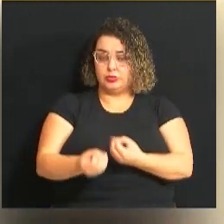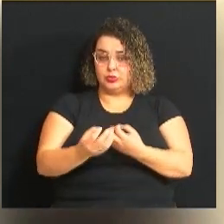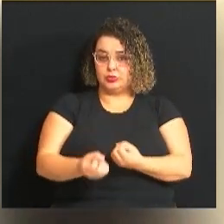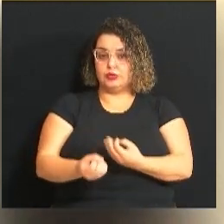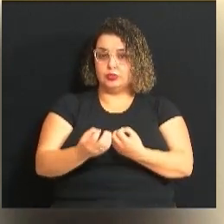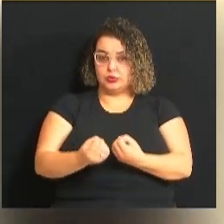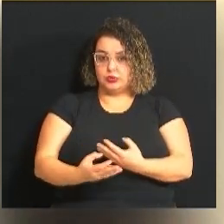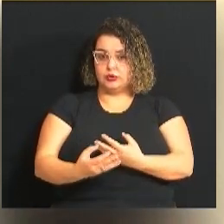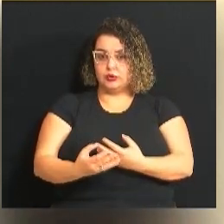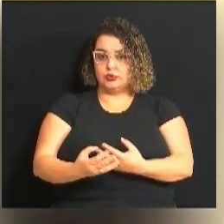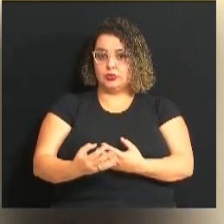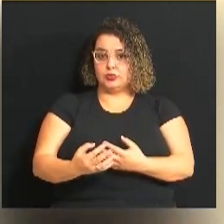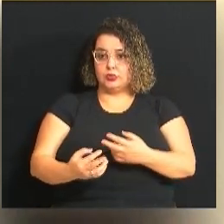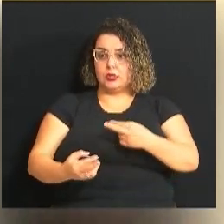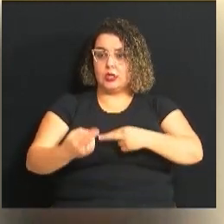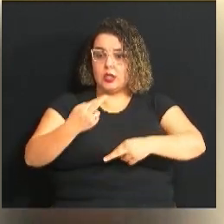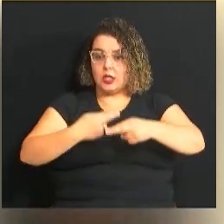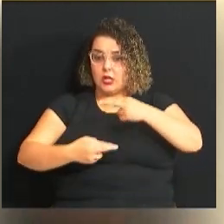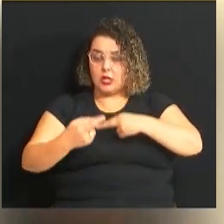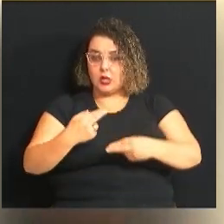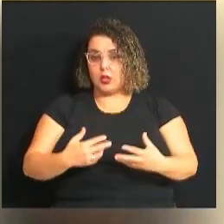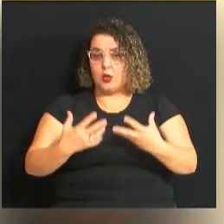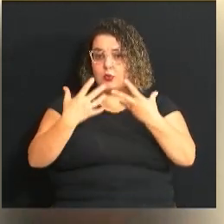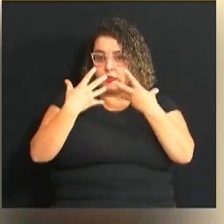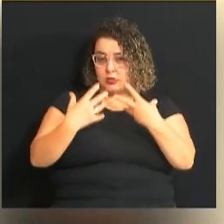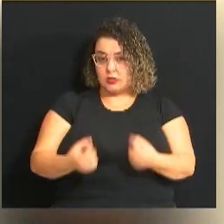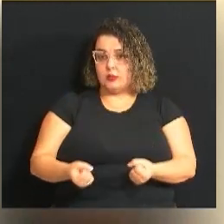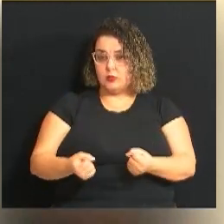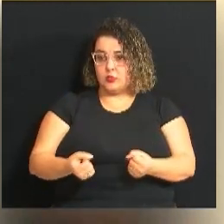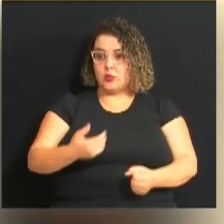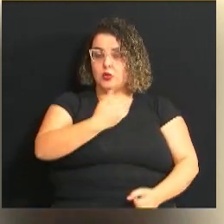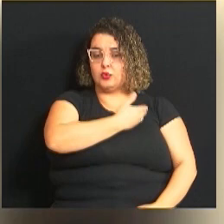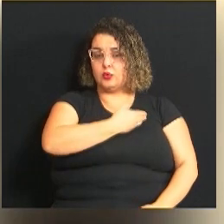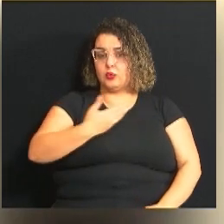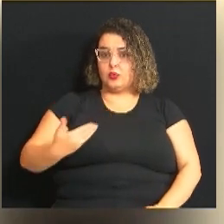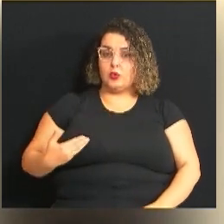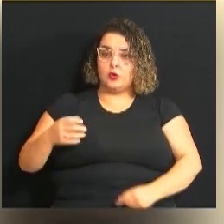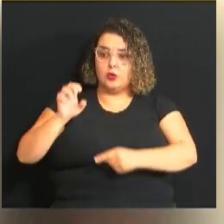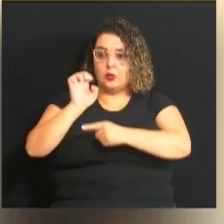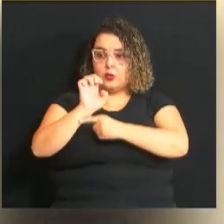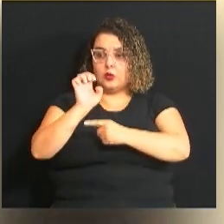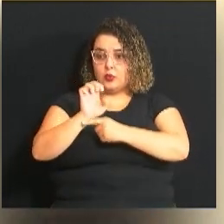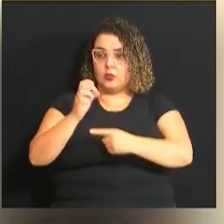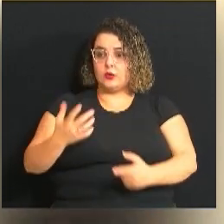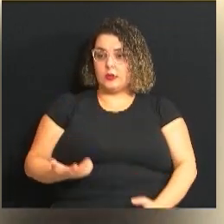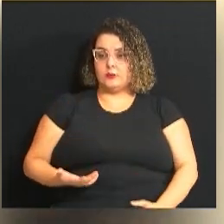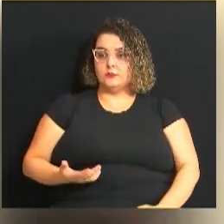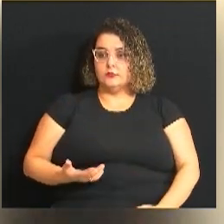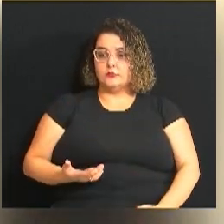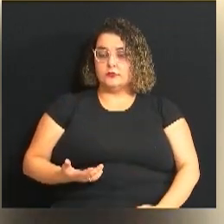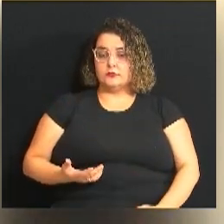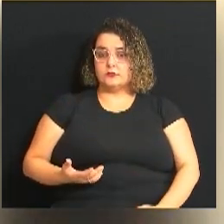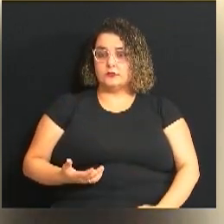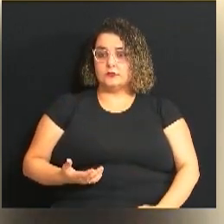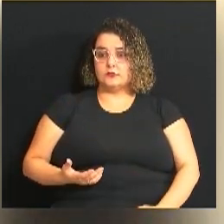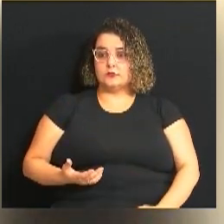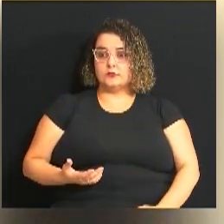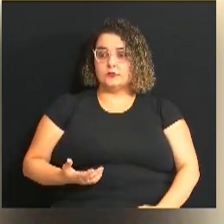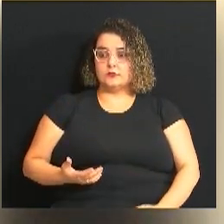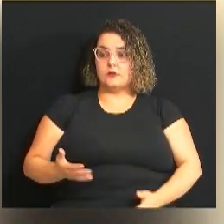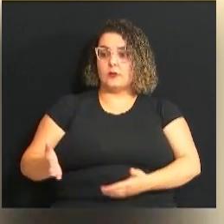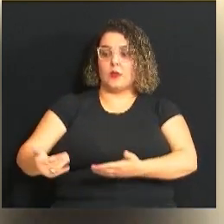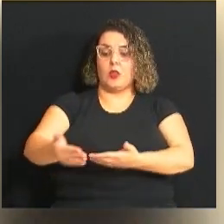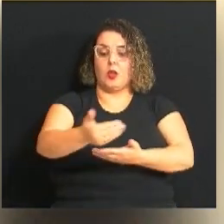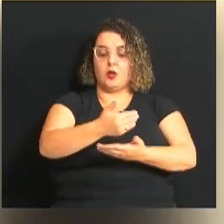relacionadas aos recebimentos do governo estadual a título de repartição do recolhimento